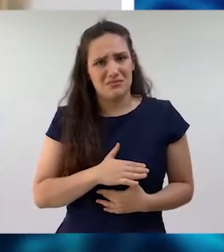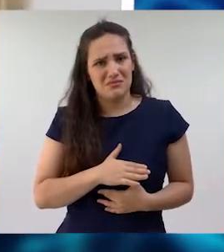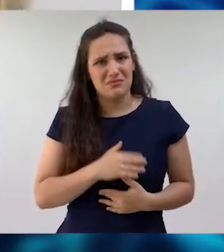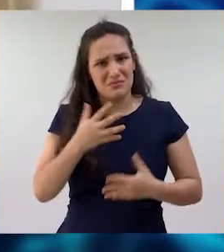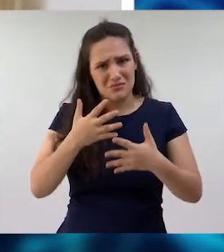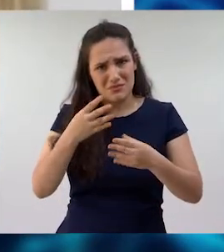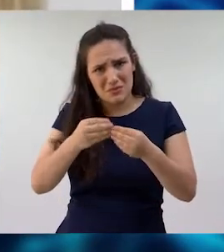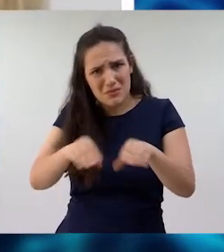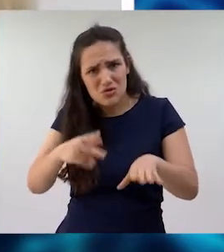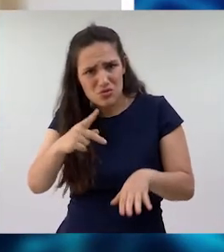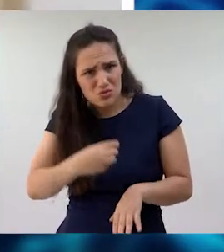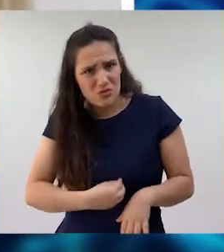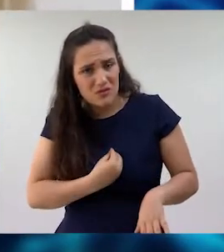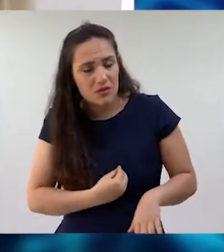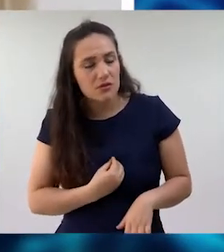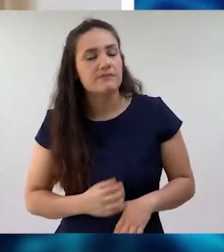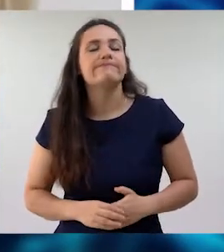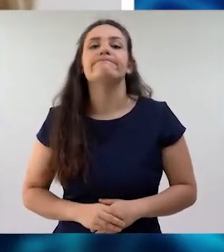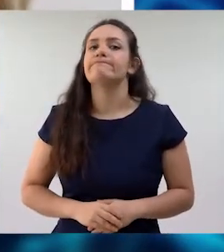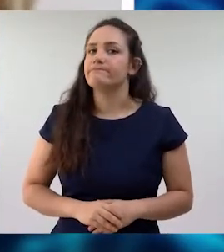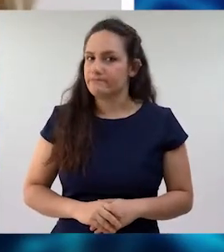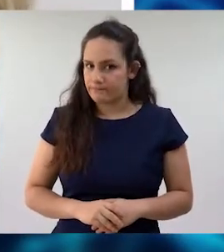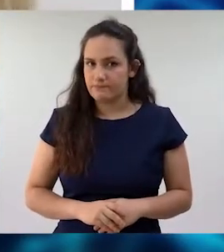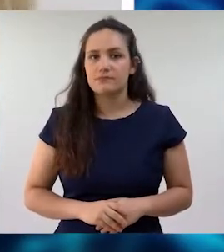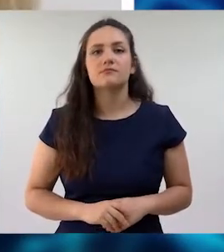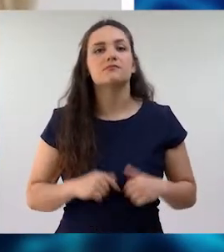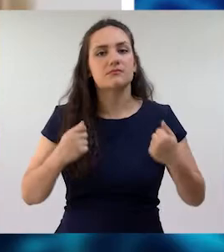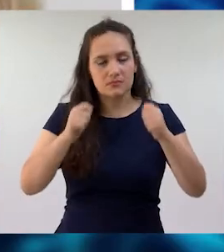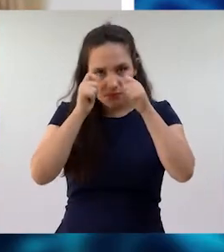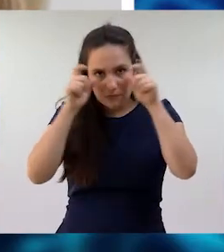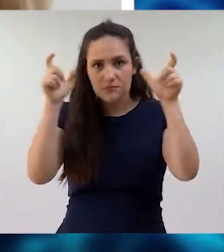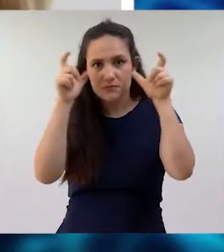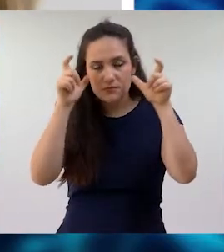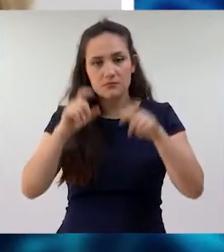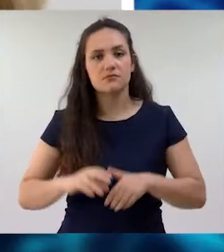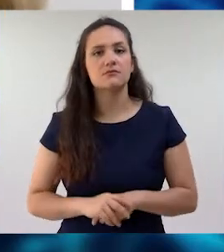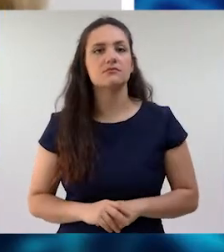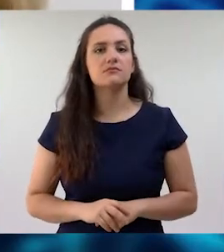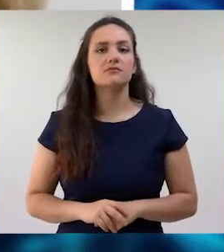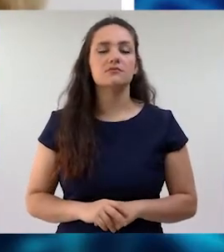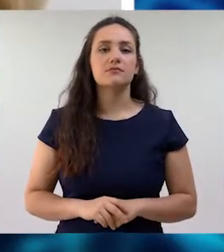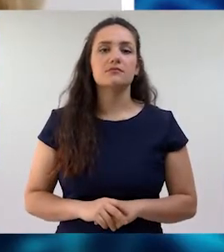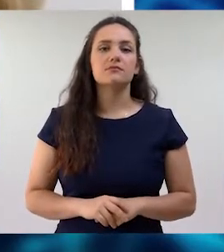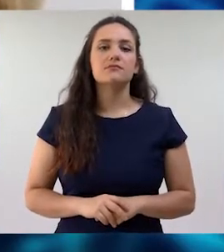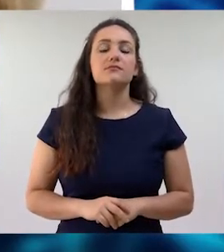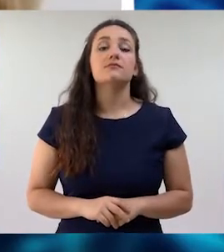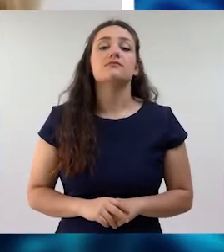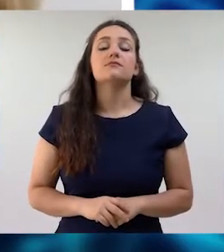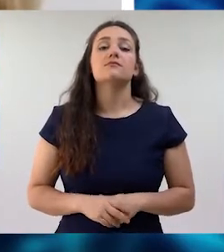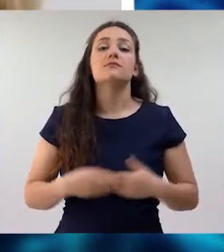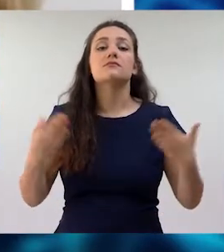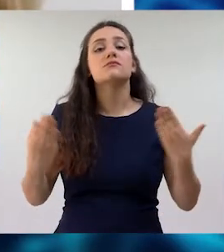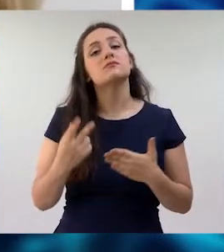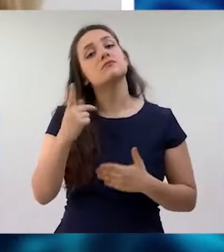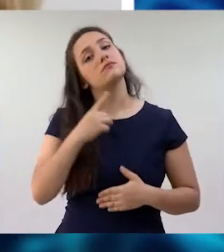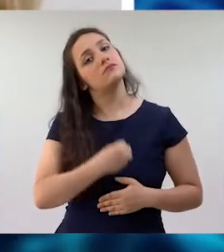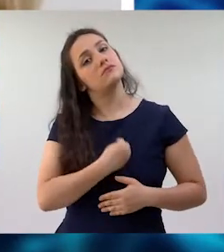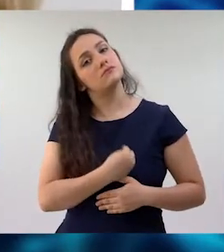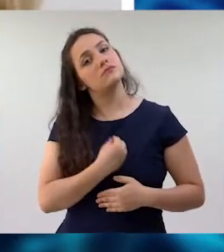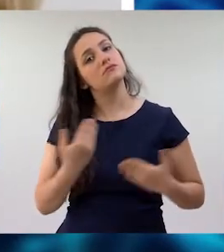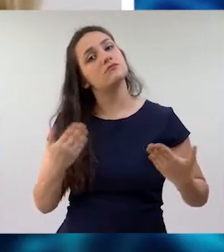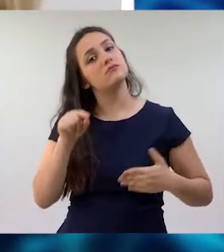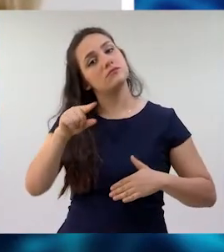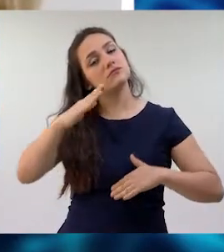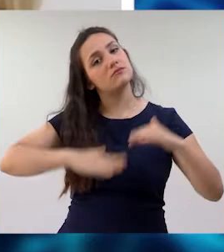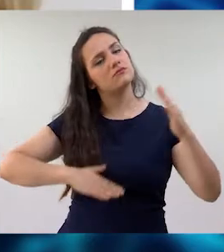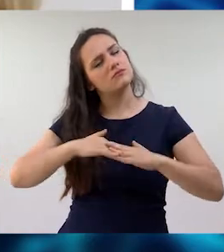e interferindo na sua qualidade de vida, isso é uma coisa que merece atenção. Doutora, na sua vivência, né,